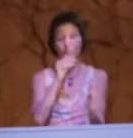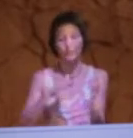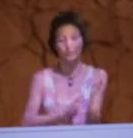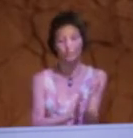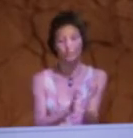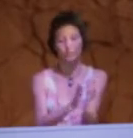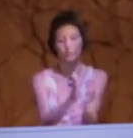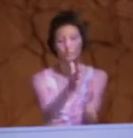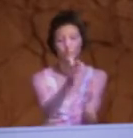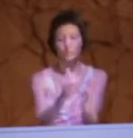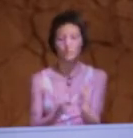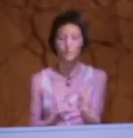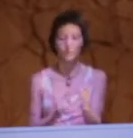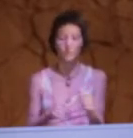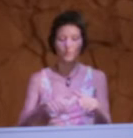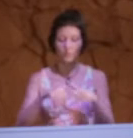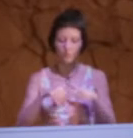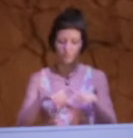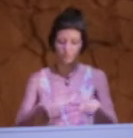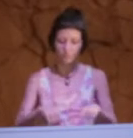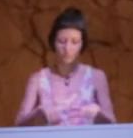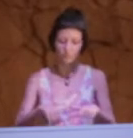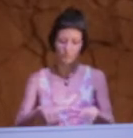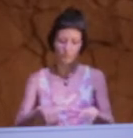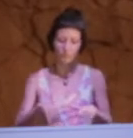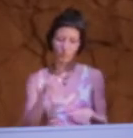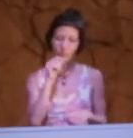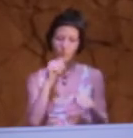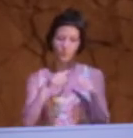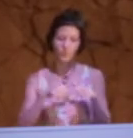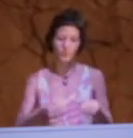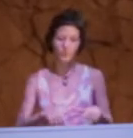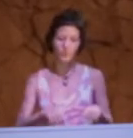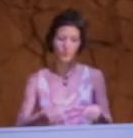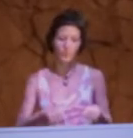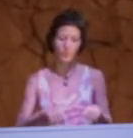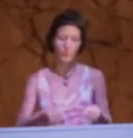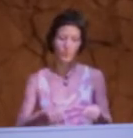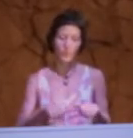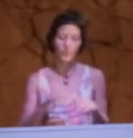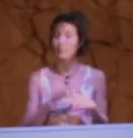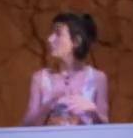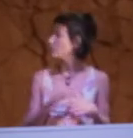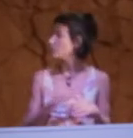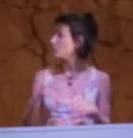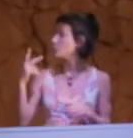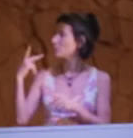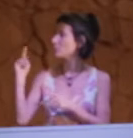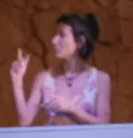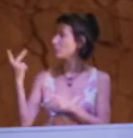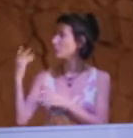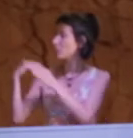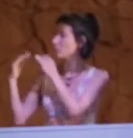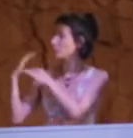minhas narrativas, tanto quando eu recordo palavras ou quando eu construo imagens. E veio descendo até Rolim de